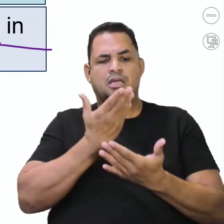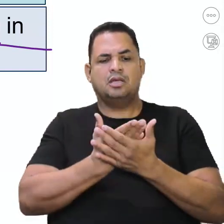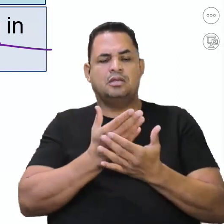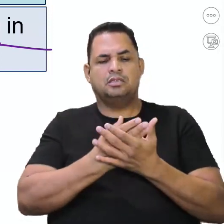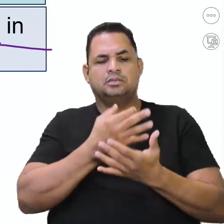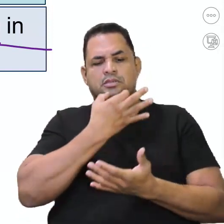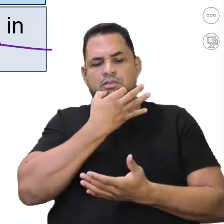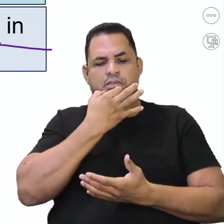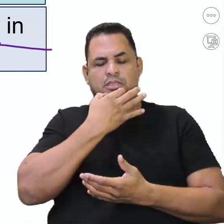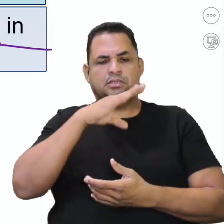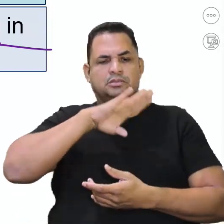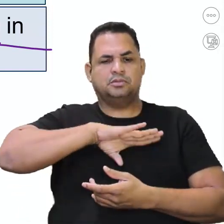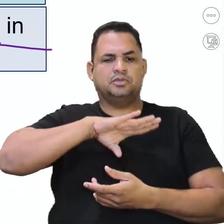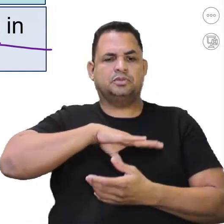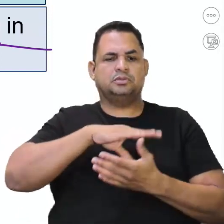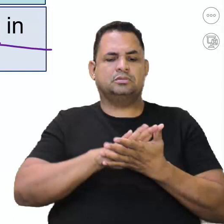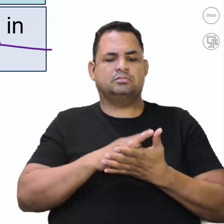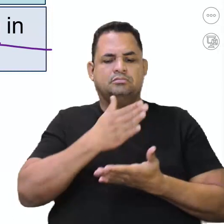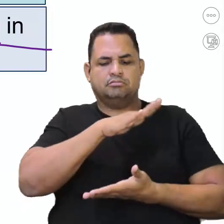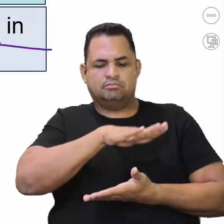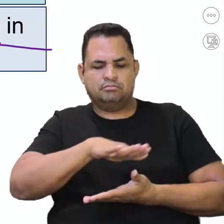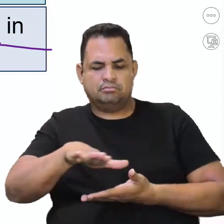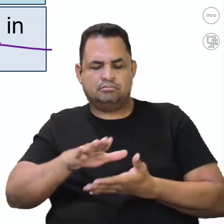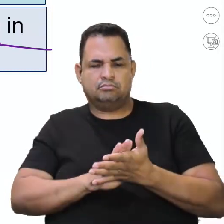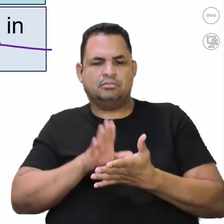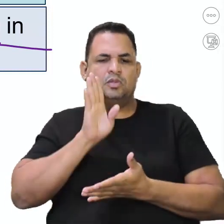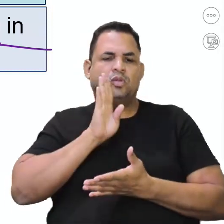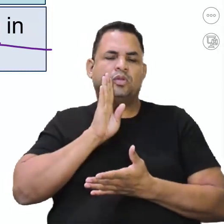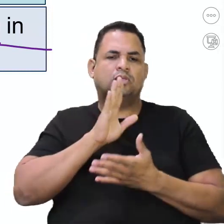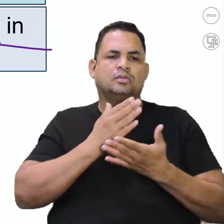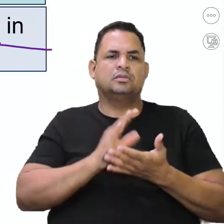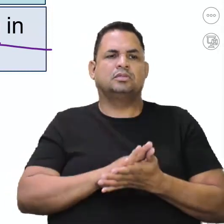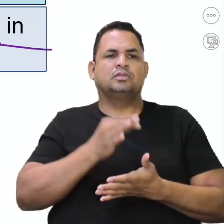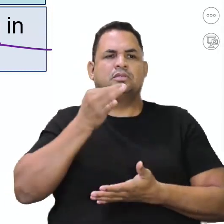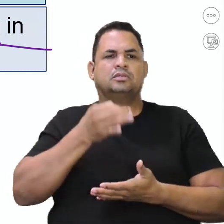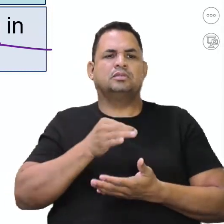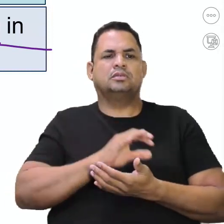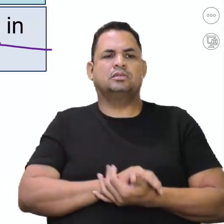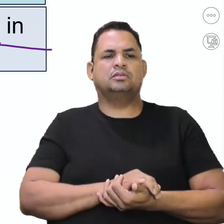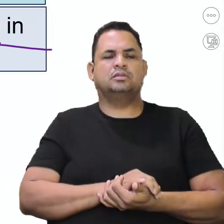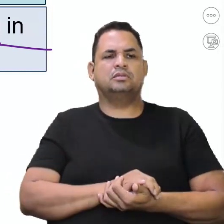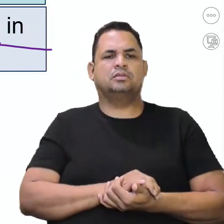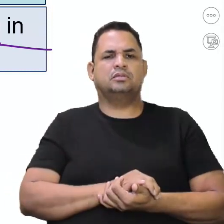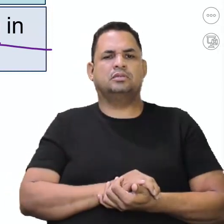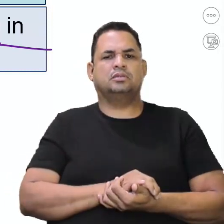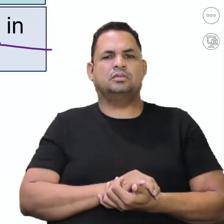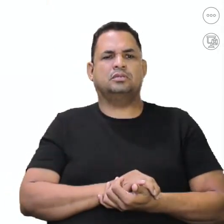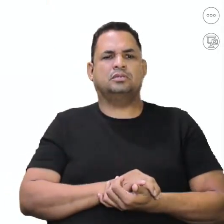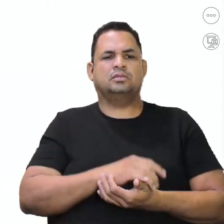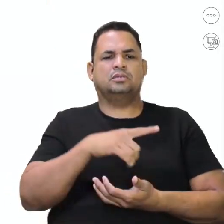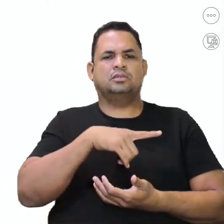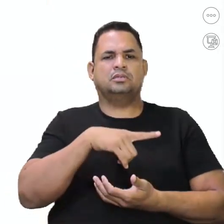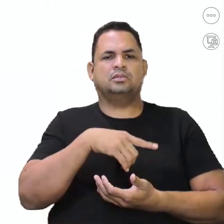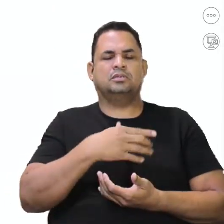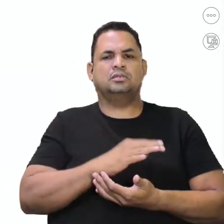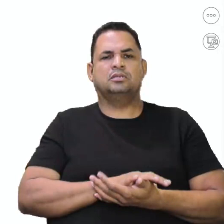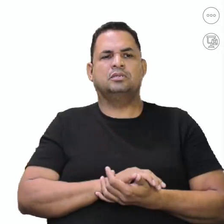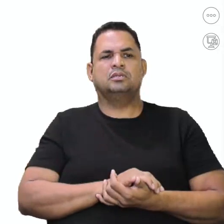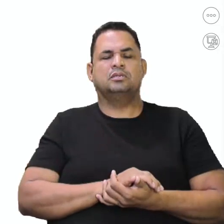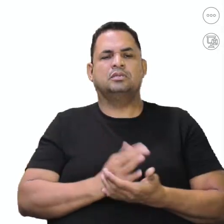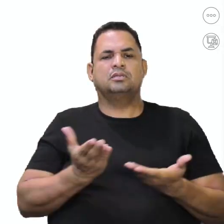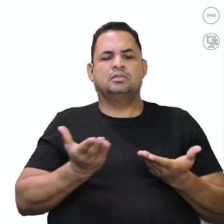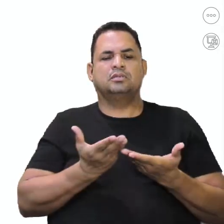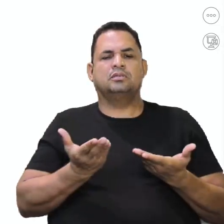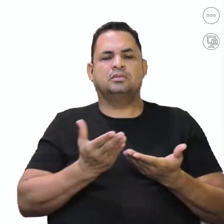português, enfim. É uma garotinha bem esperta, bem legal, certo? Então, essa é a Illustrated Story. Temos mais?